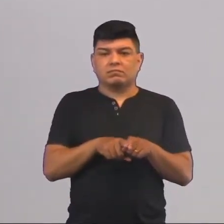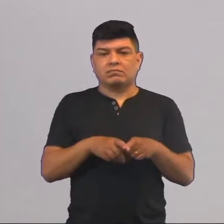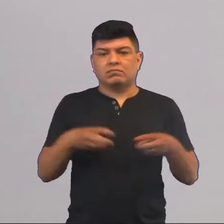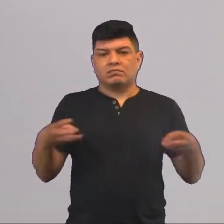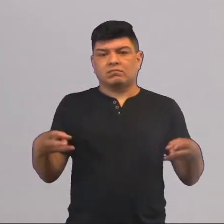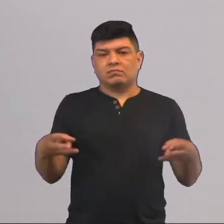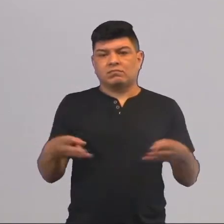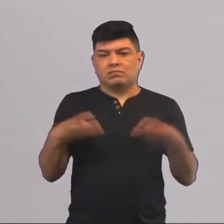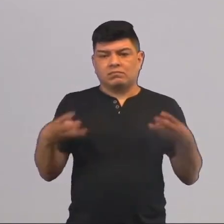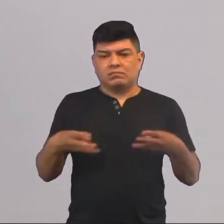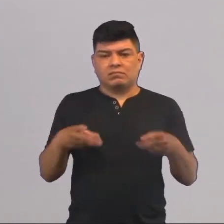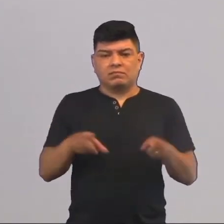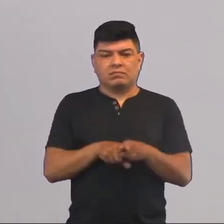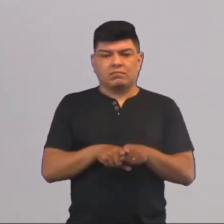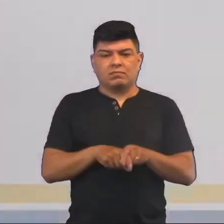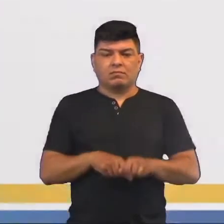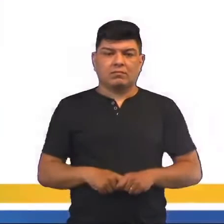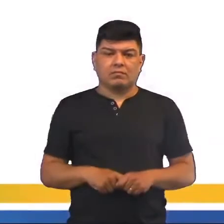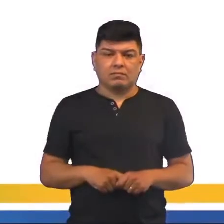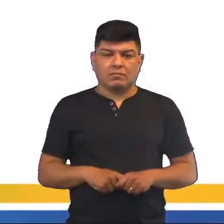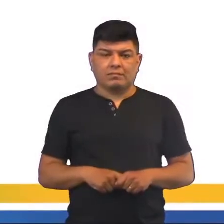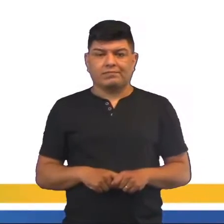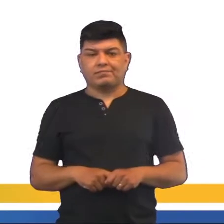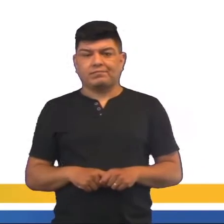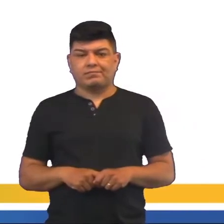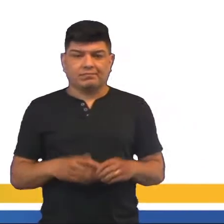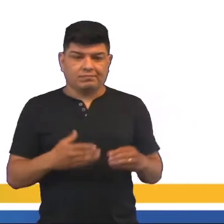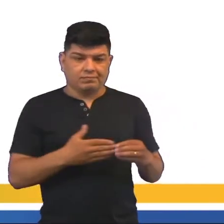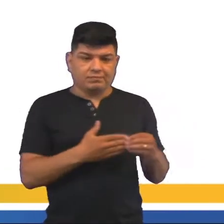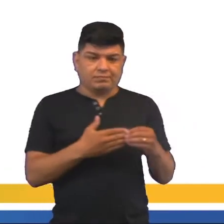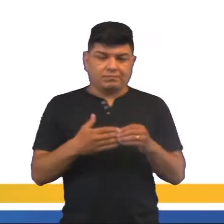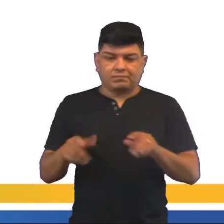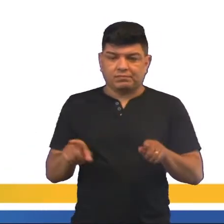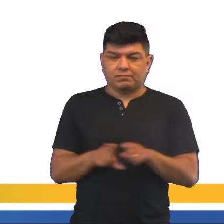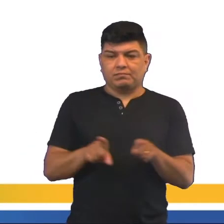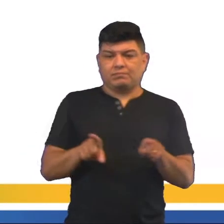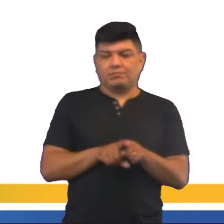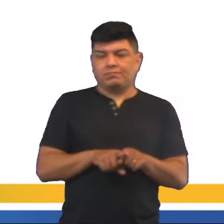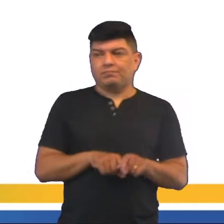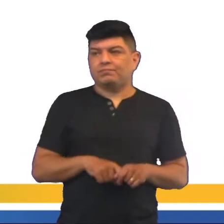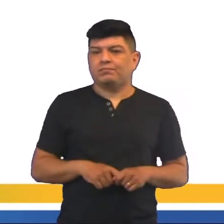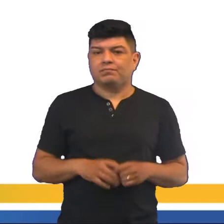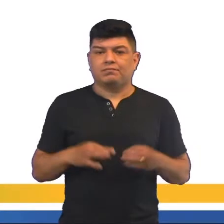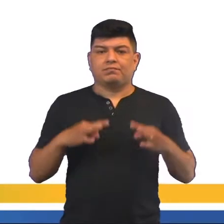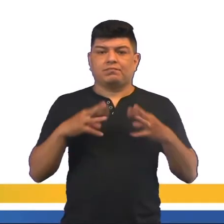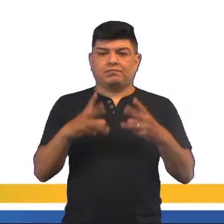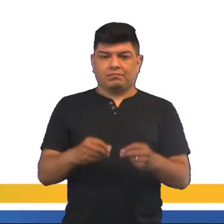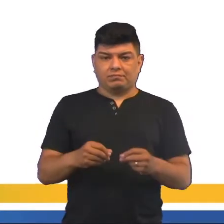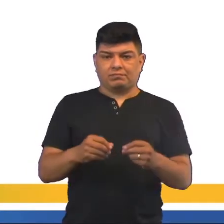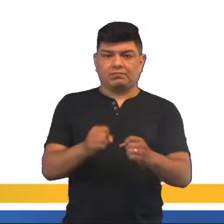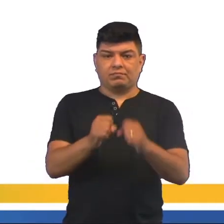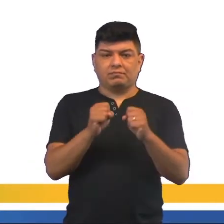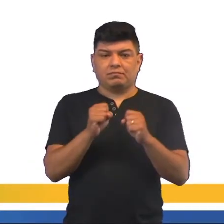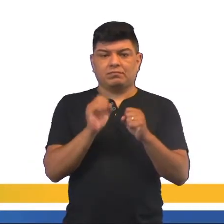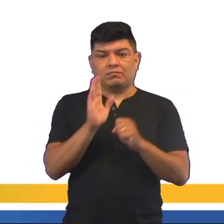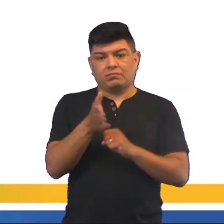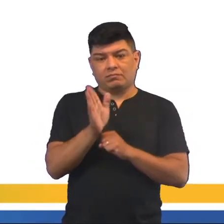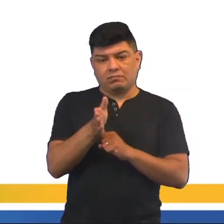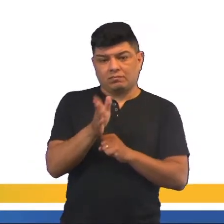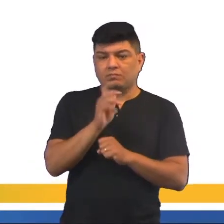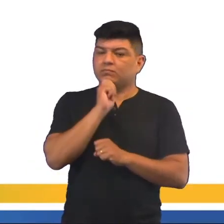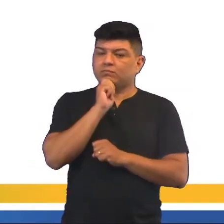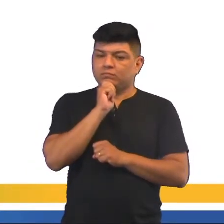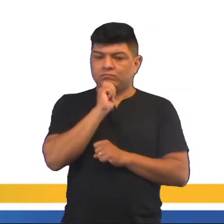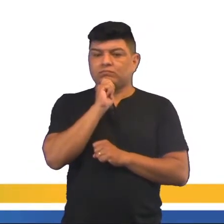espécies também de vegetais. E aí vale a gente trazer também que toda essa riqueza ainda